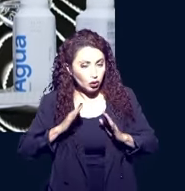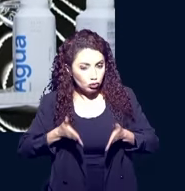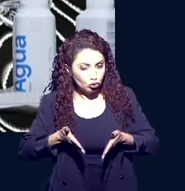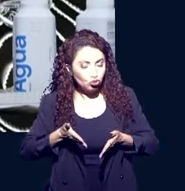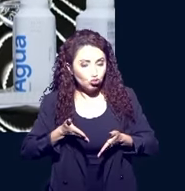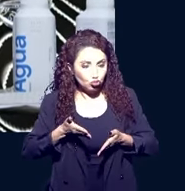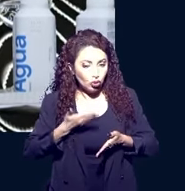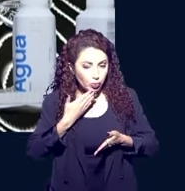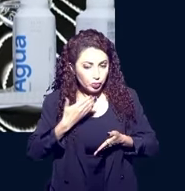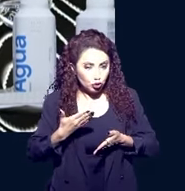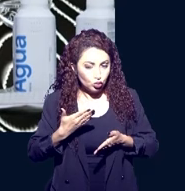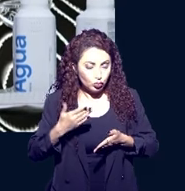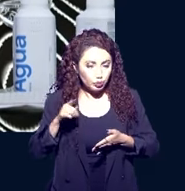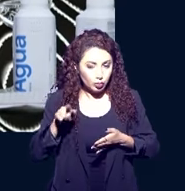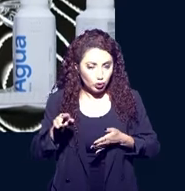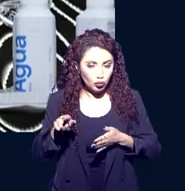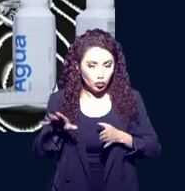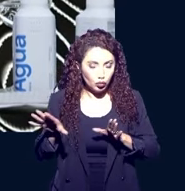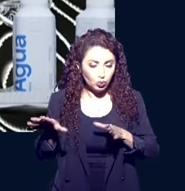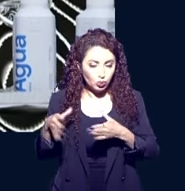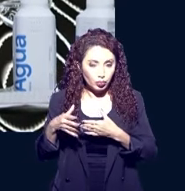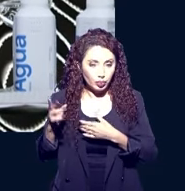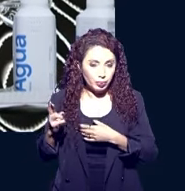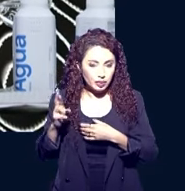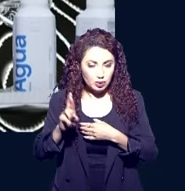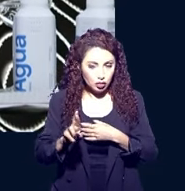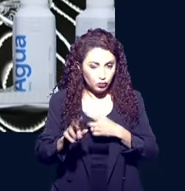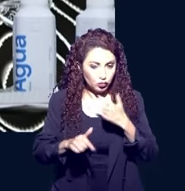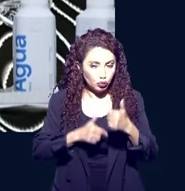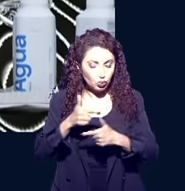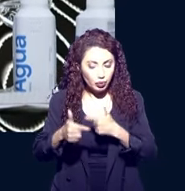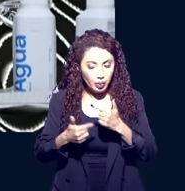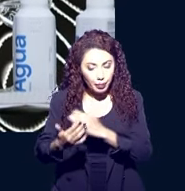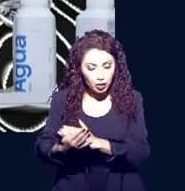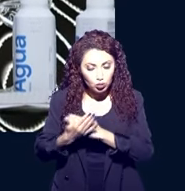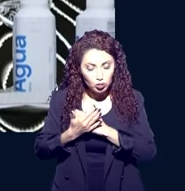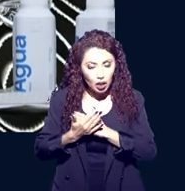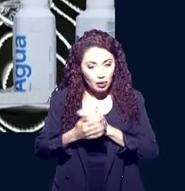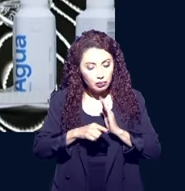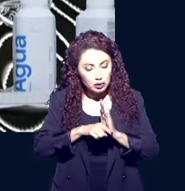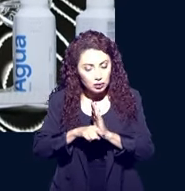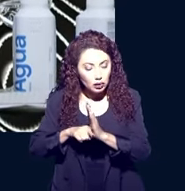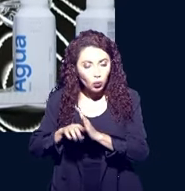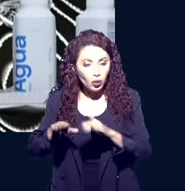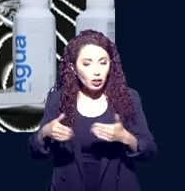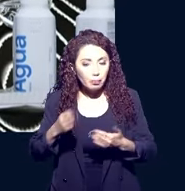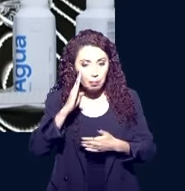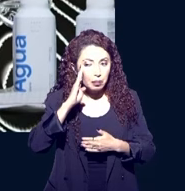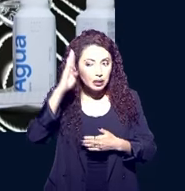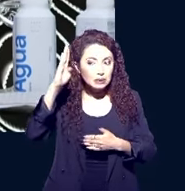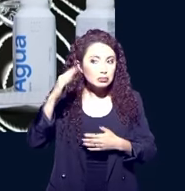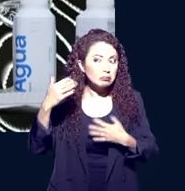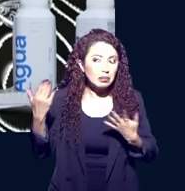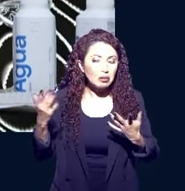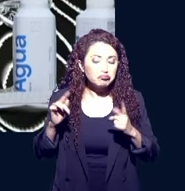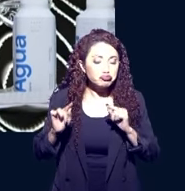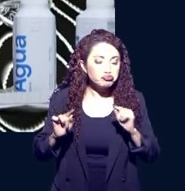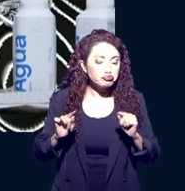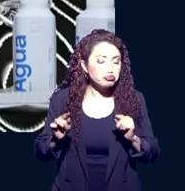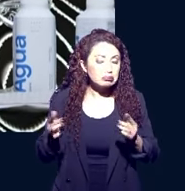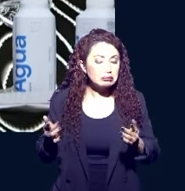a entidade representativa da Justiça do Trabalho para me ajudar a mapear as principais causas olhando à